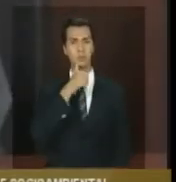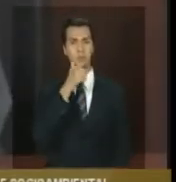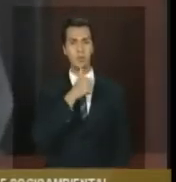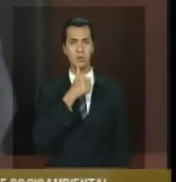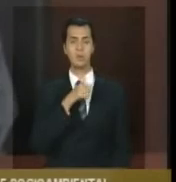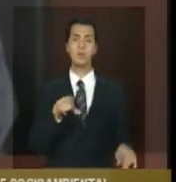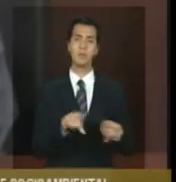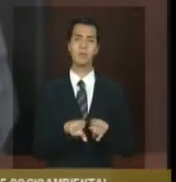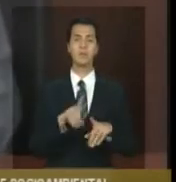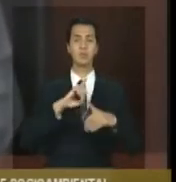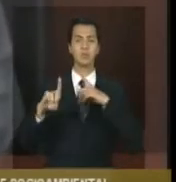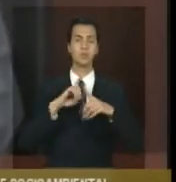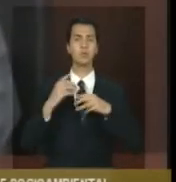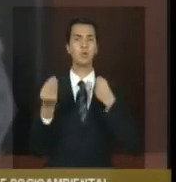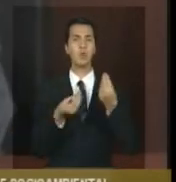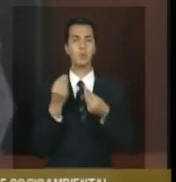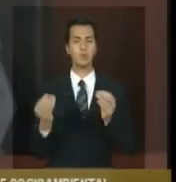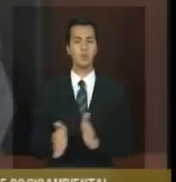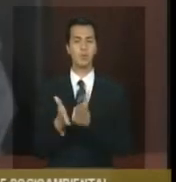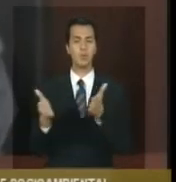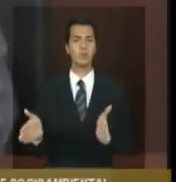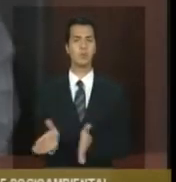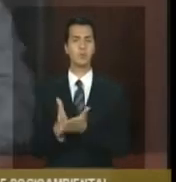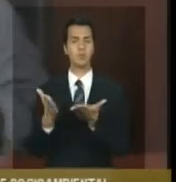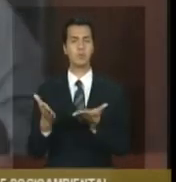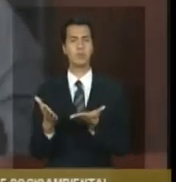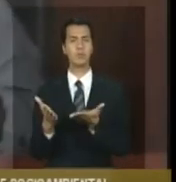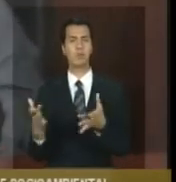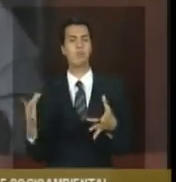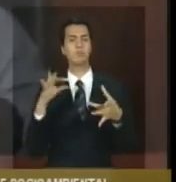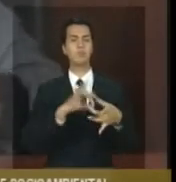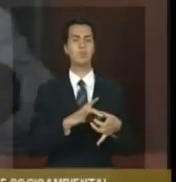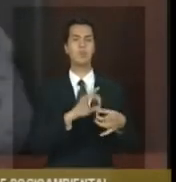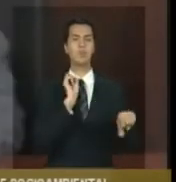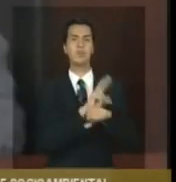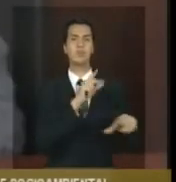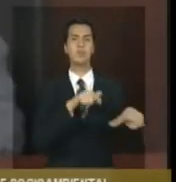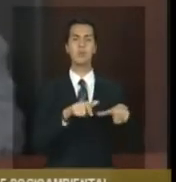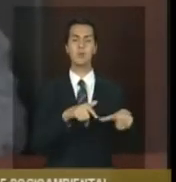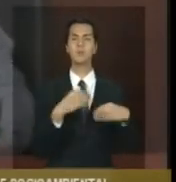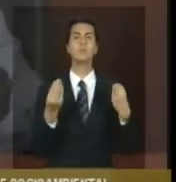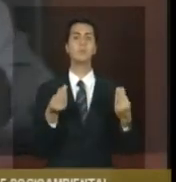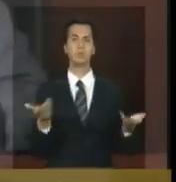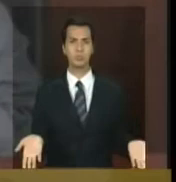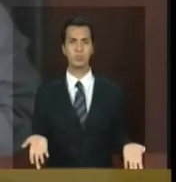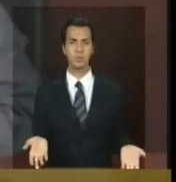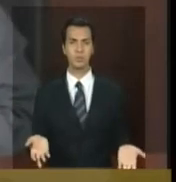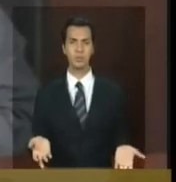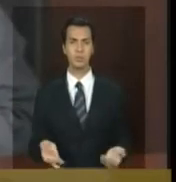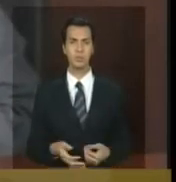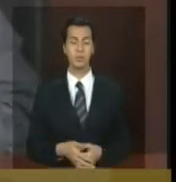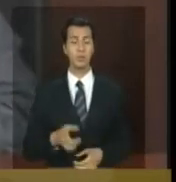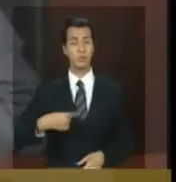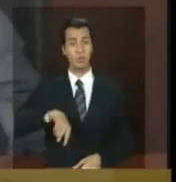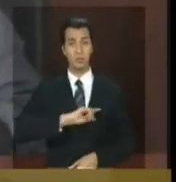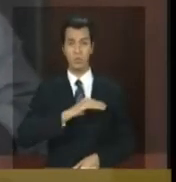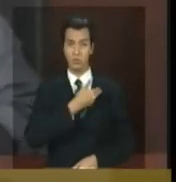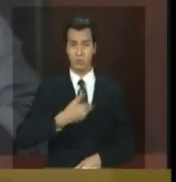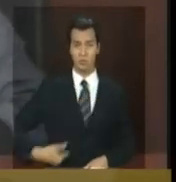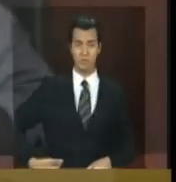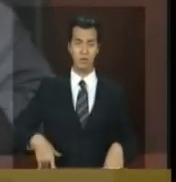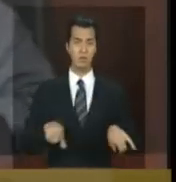Vem a discussão de pobreza associada a novos empregos. Como que nós queremos nos colocar, não só enquanto governos, mas